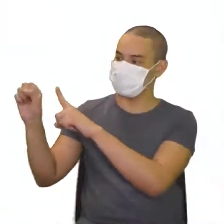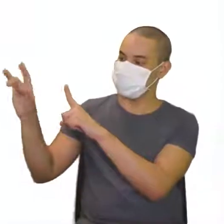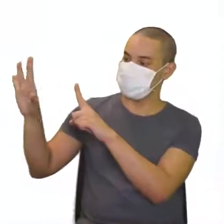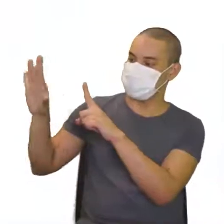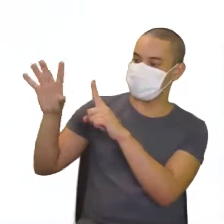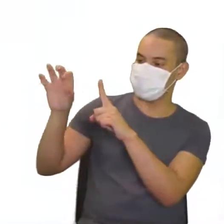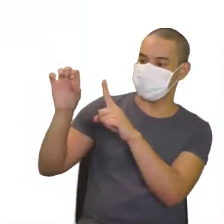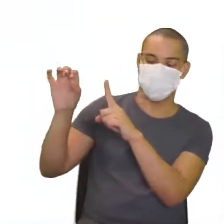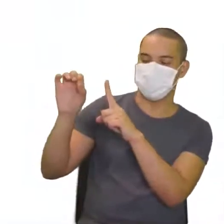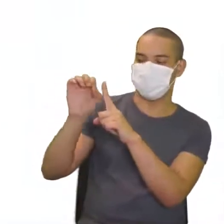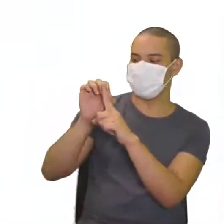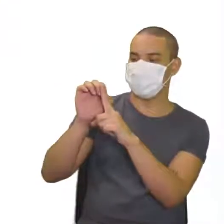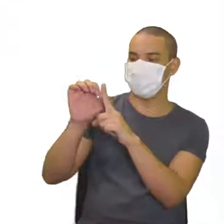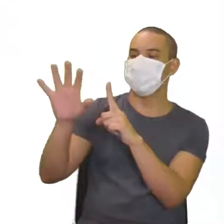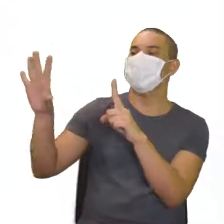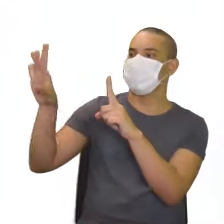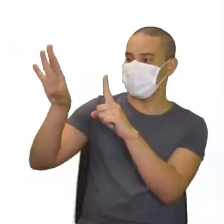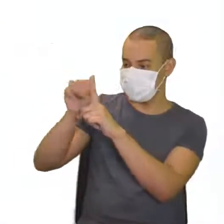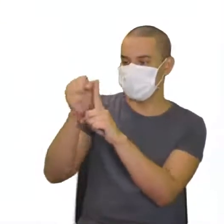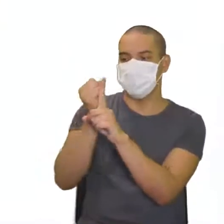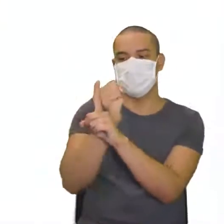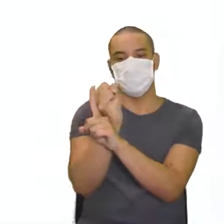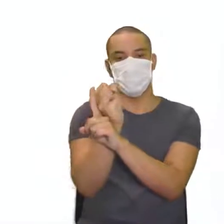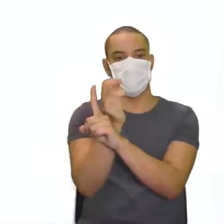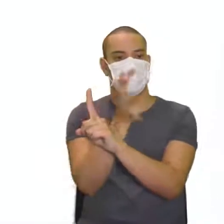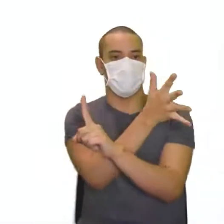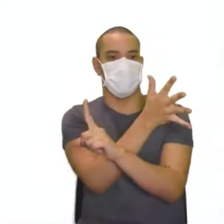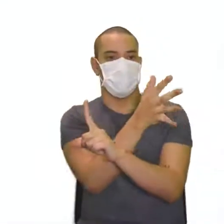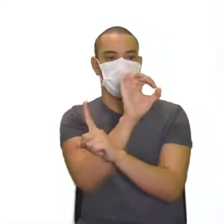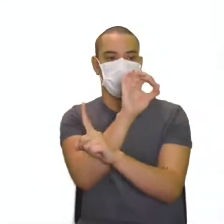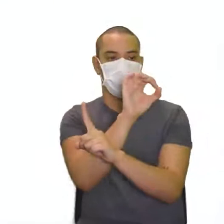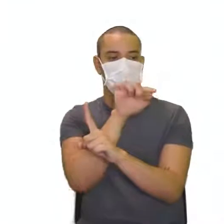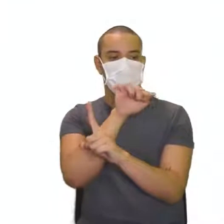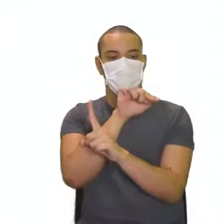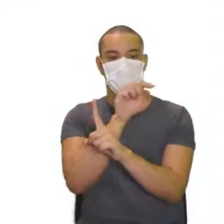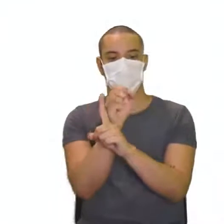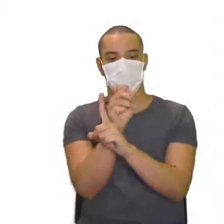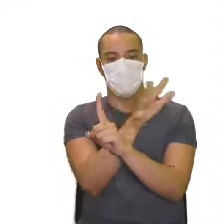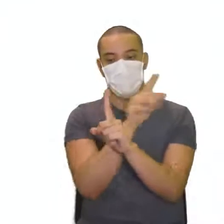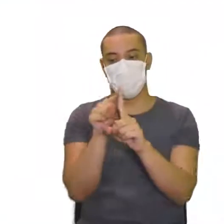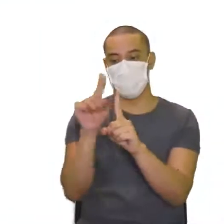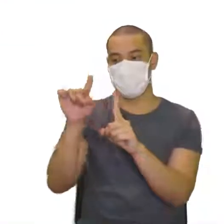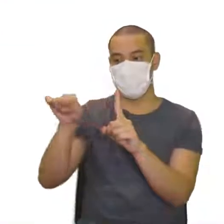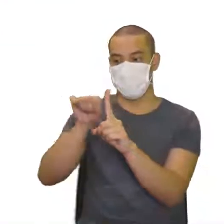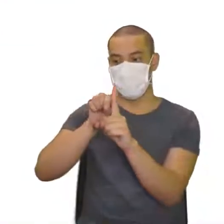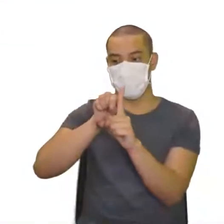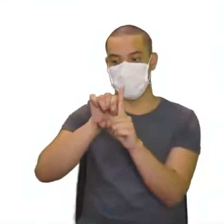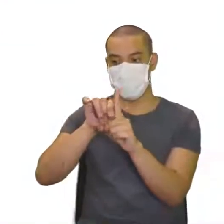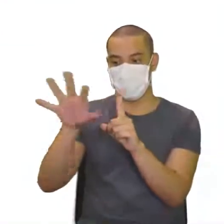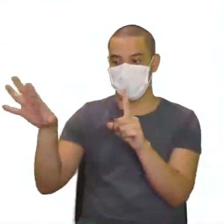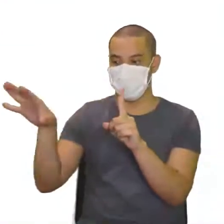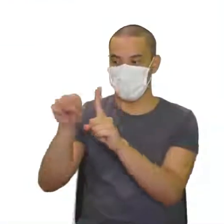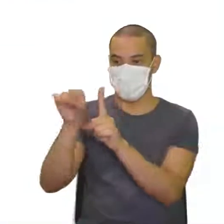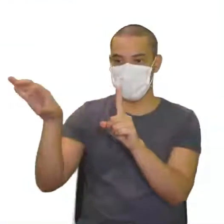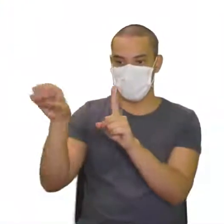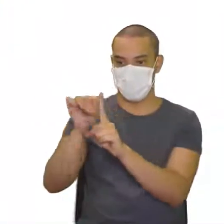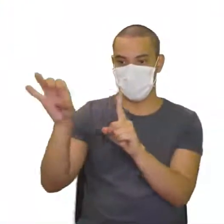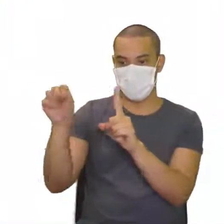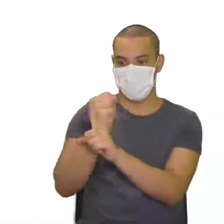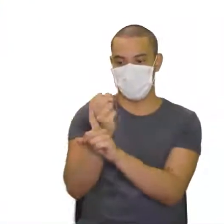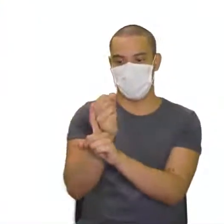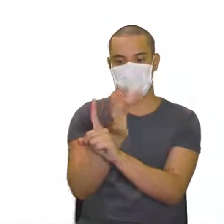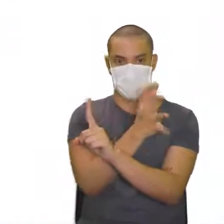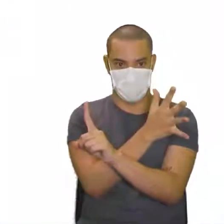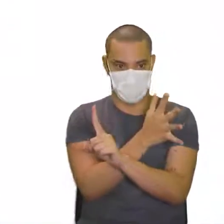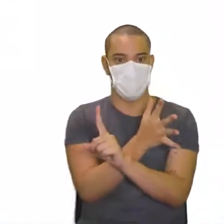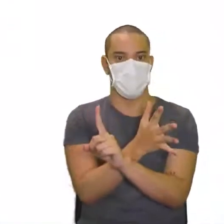Fechou? Está aqui o exemplo, pessoal. Bom, isso aqui nós falamos de um condutor